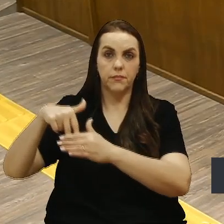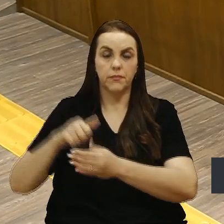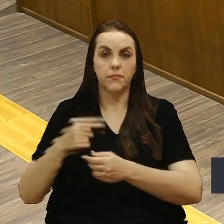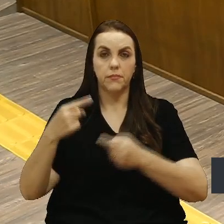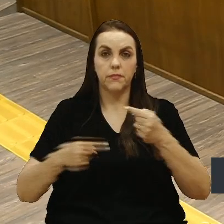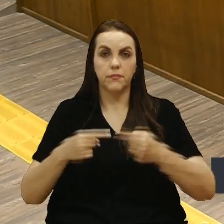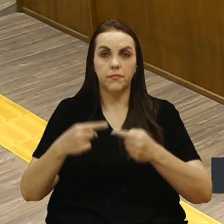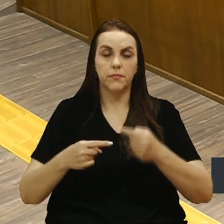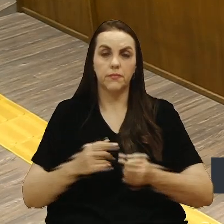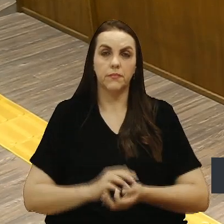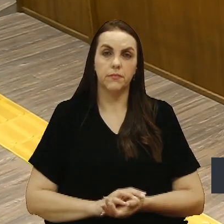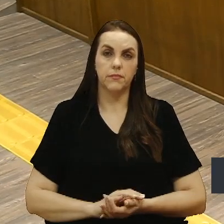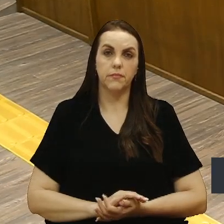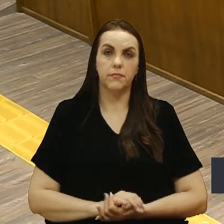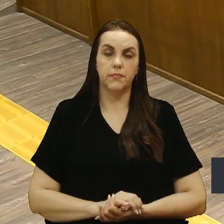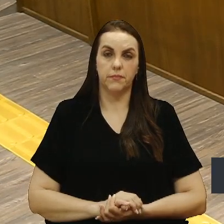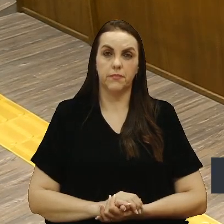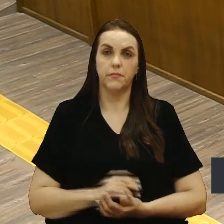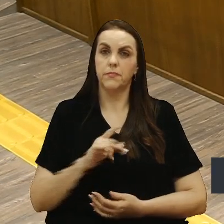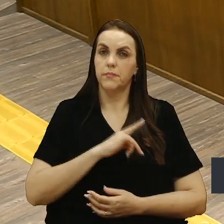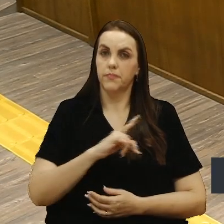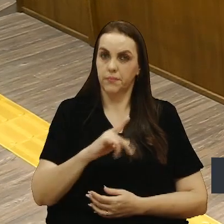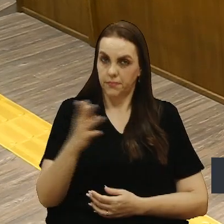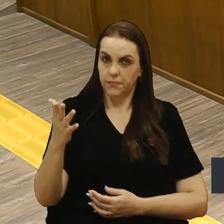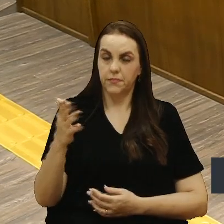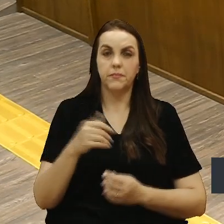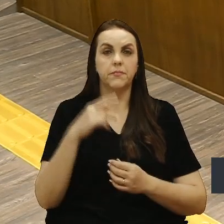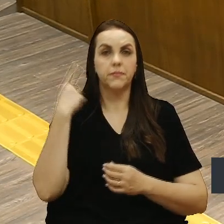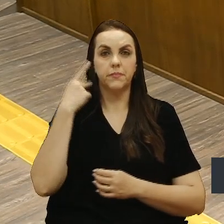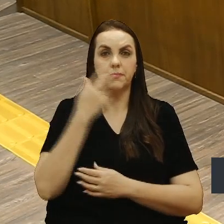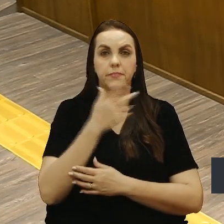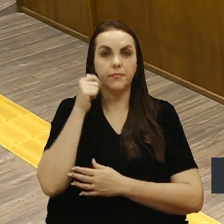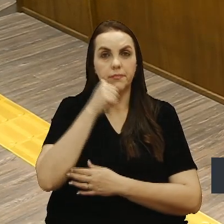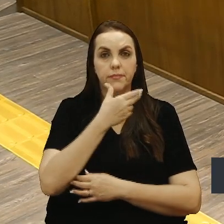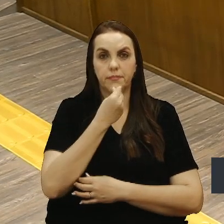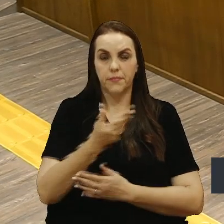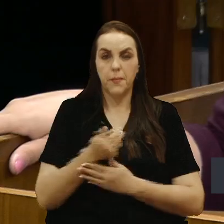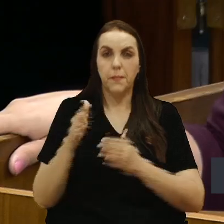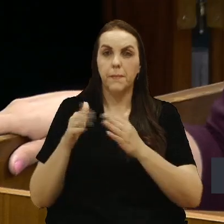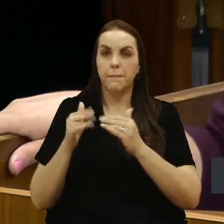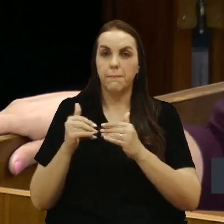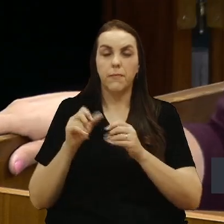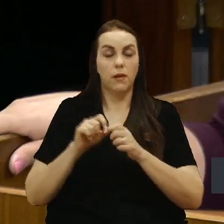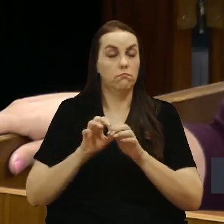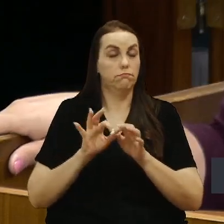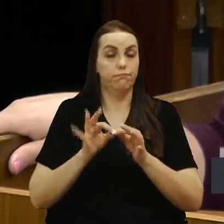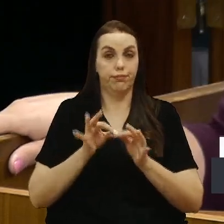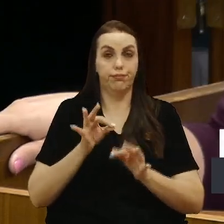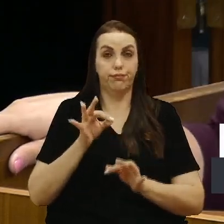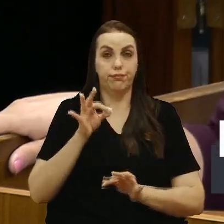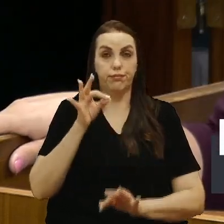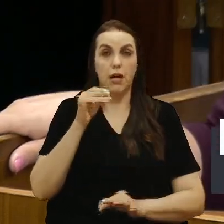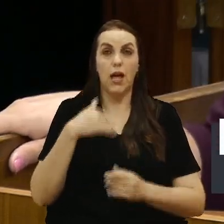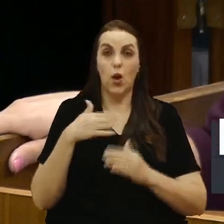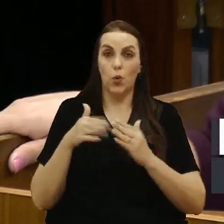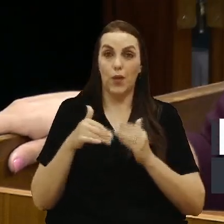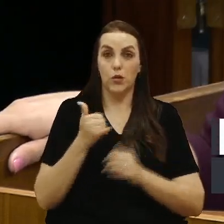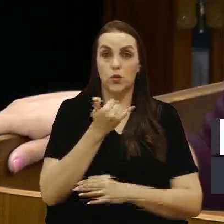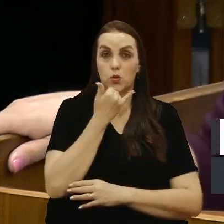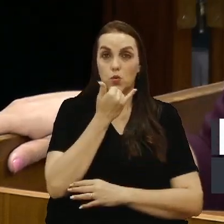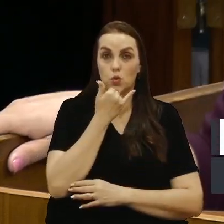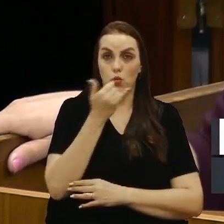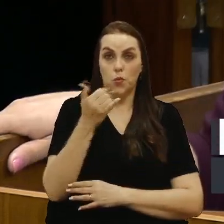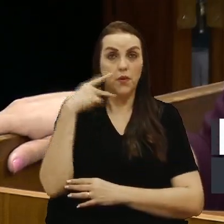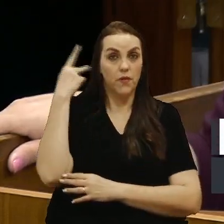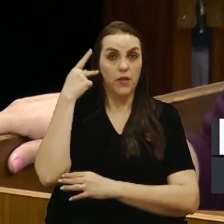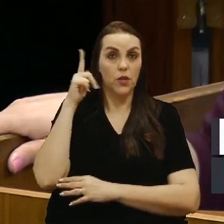para a discussão. Senhor presidente, senhores vereadores, como vocês viram, é um pedido bem amplo e eu já peço desculpa ao